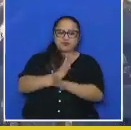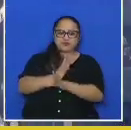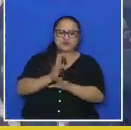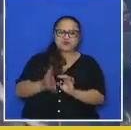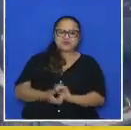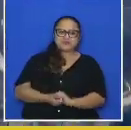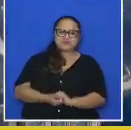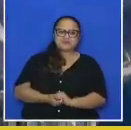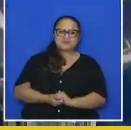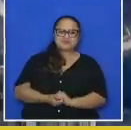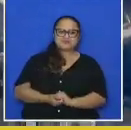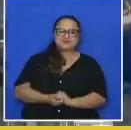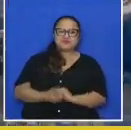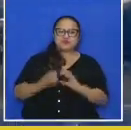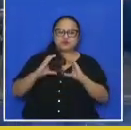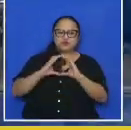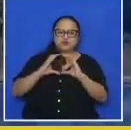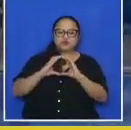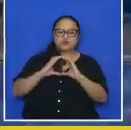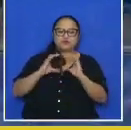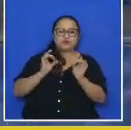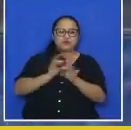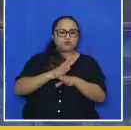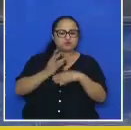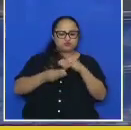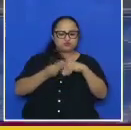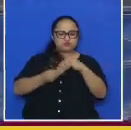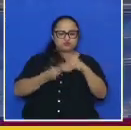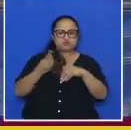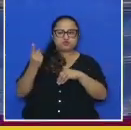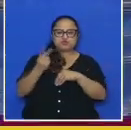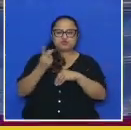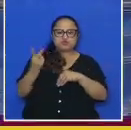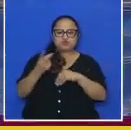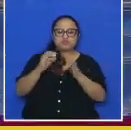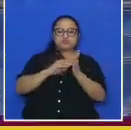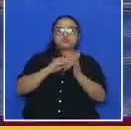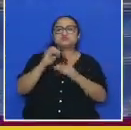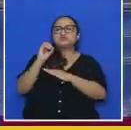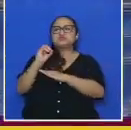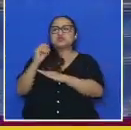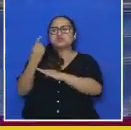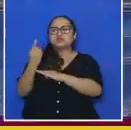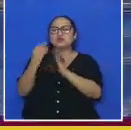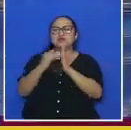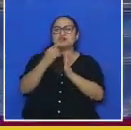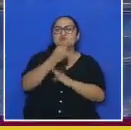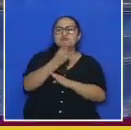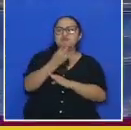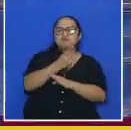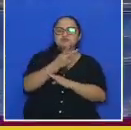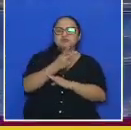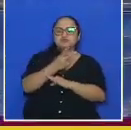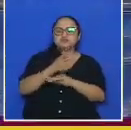Valendo! Globo carregado, embaralhando 12 bolas numeradas de 01 a 12.